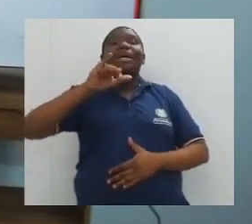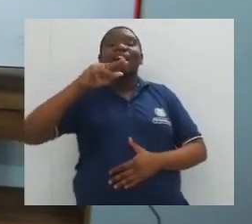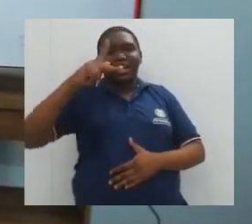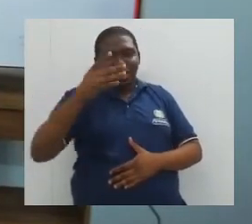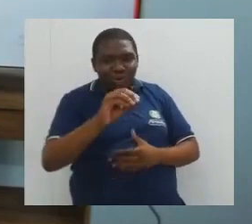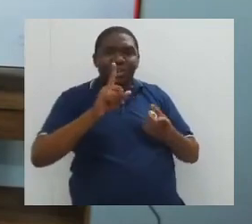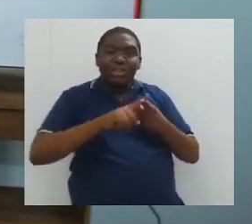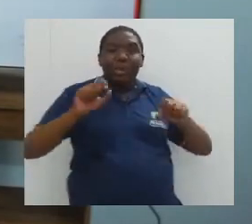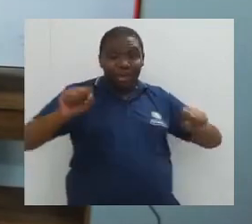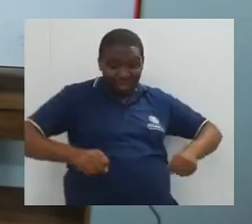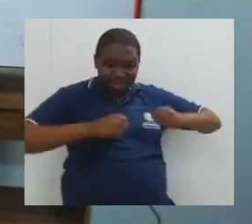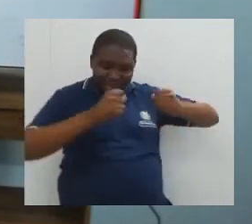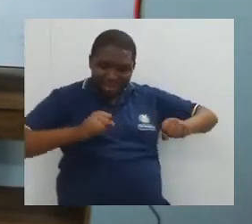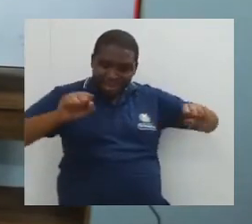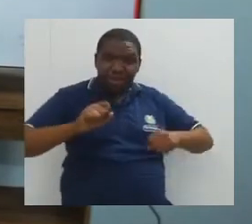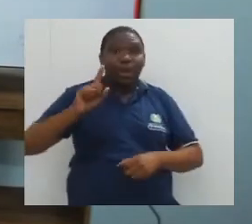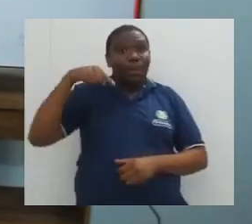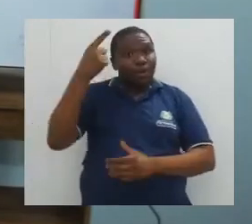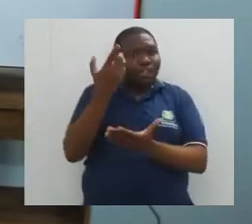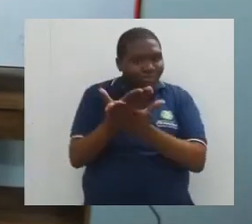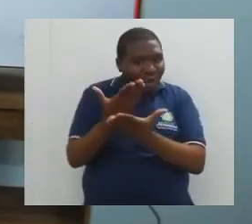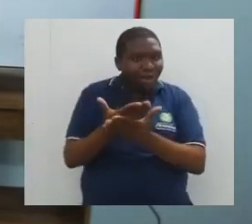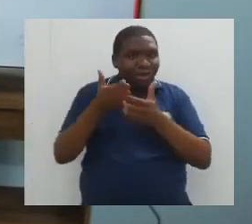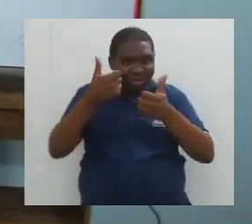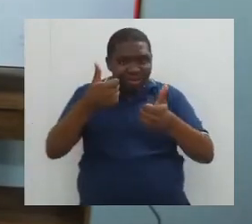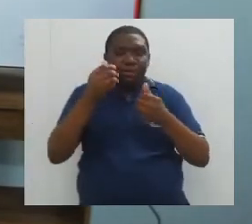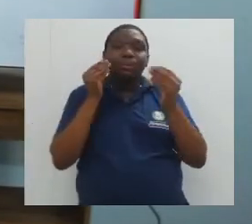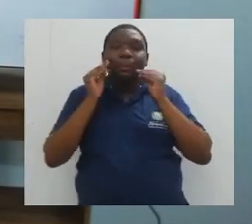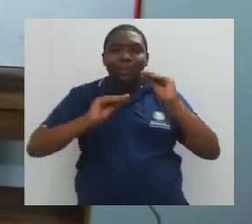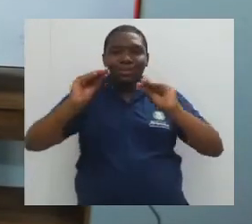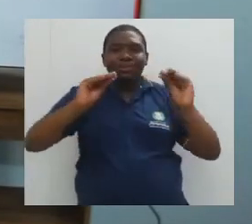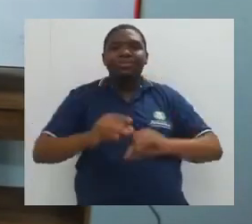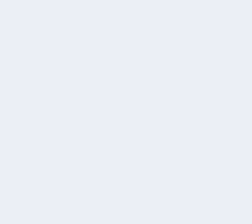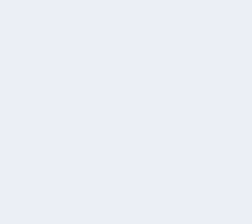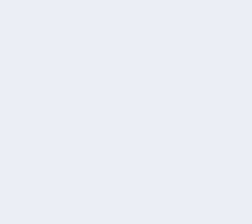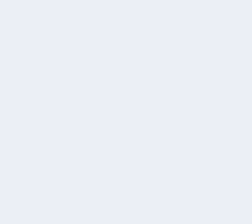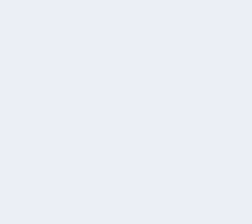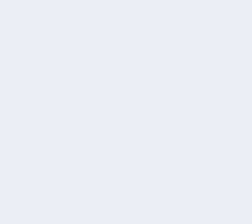gosta de ciranda. A gente se encontra na próxima aula. Grande beijo para vocês.